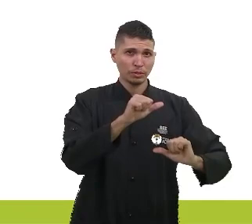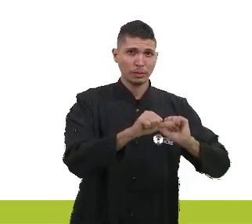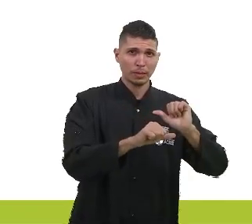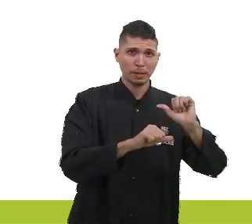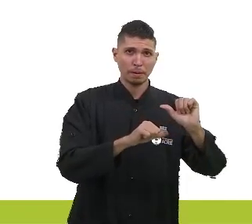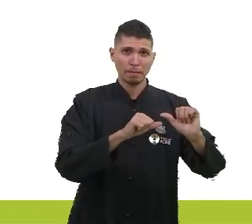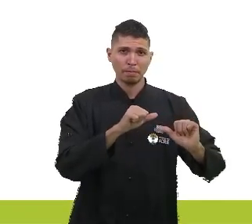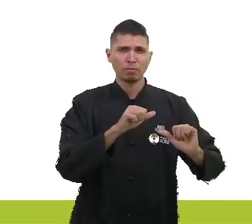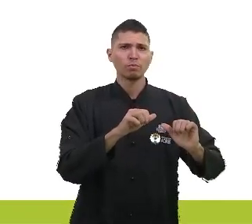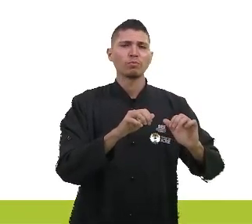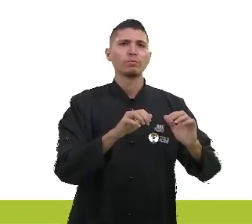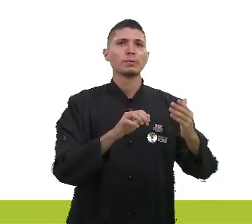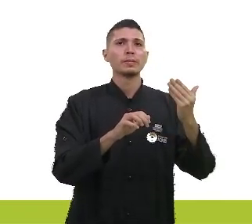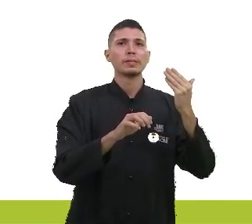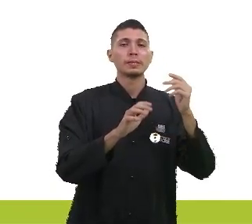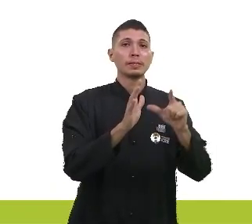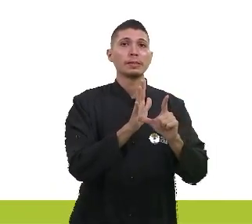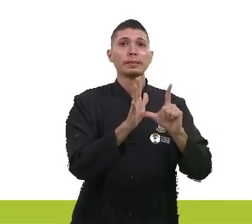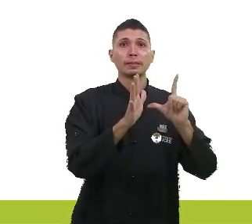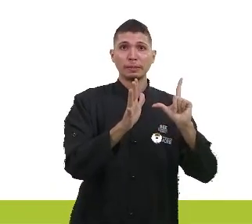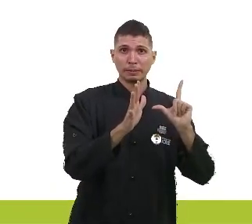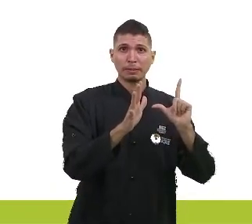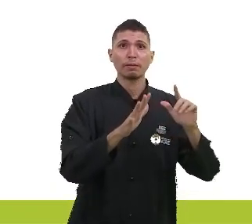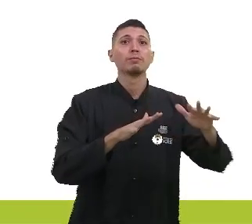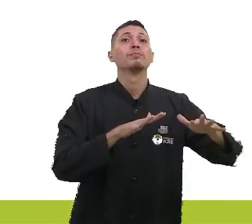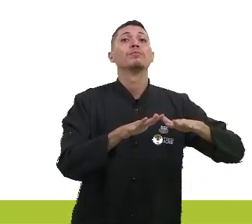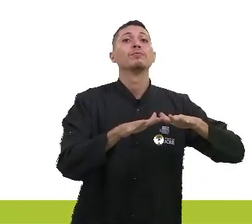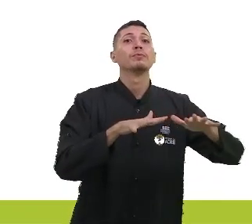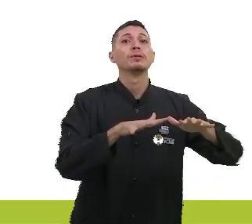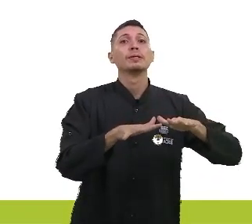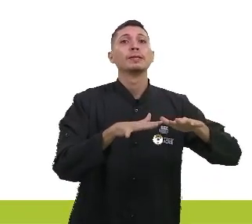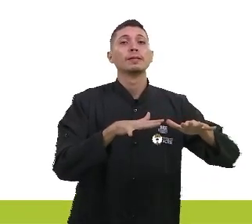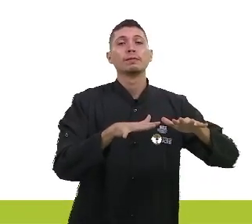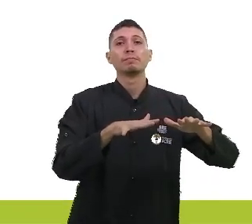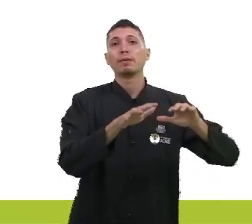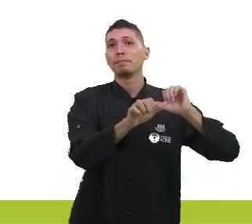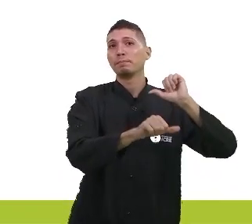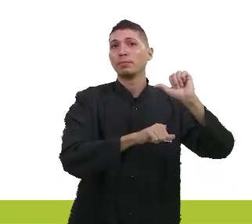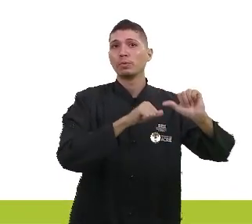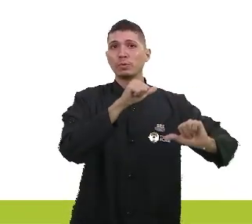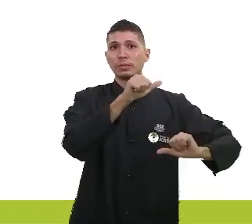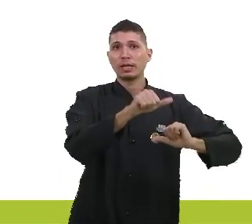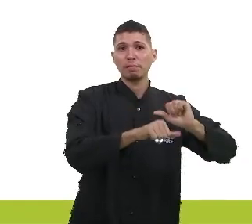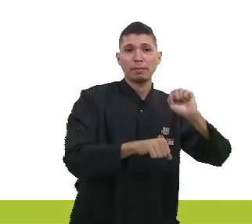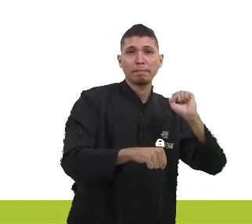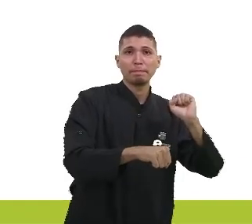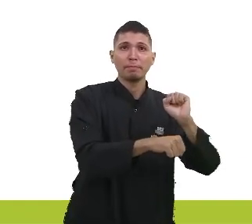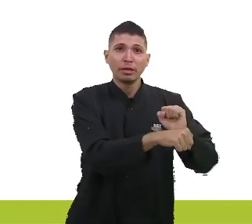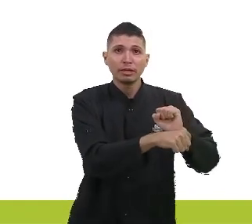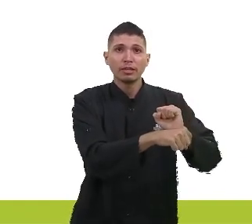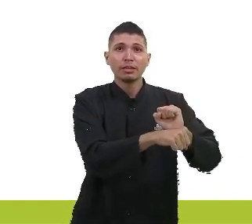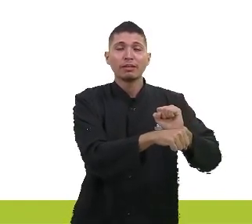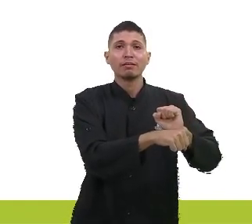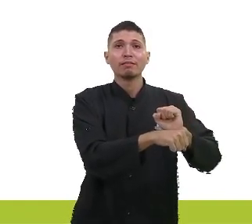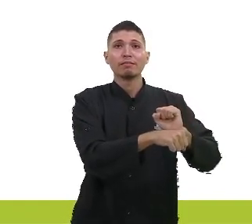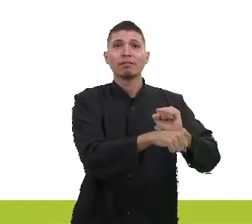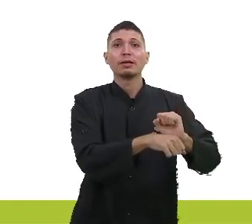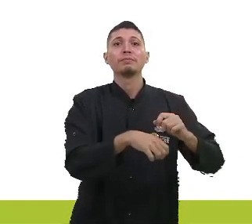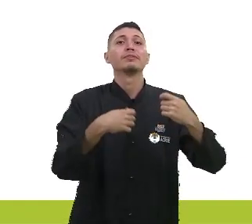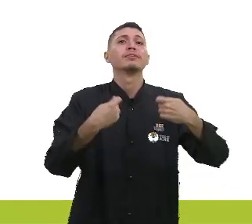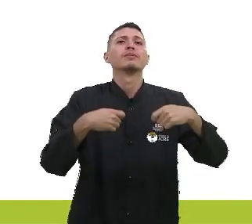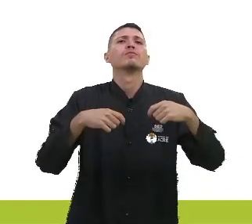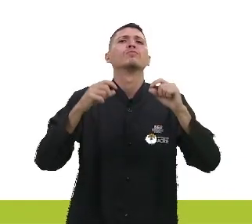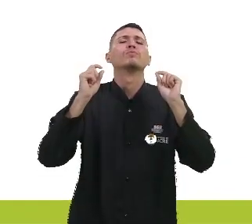estado inicial? Movimento, né? Ele estava em movimento. Para fazer com que ele mude o seu estado de movimento, né, a inércia ela tem que